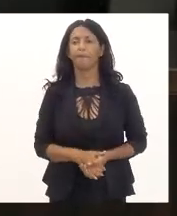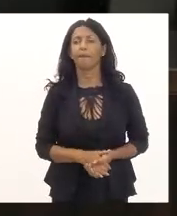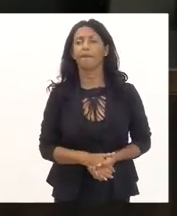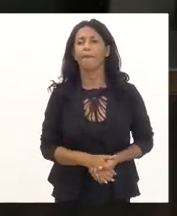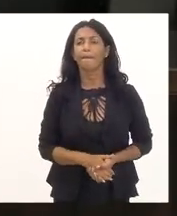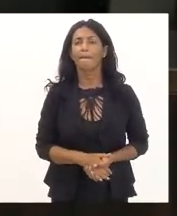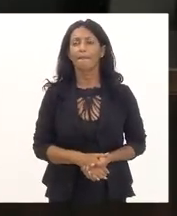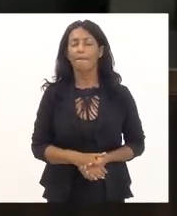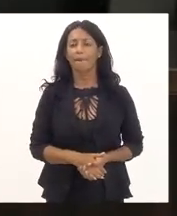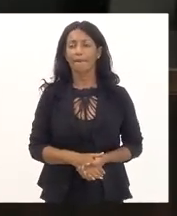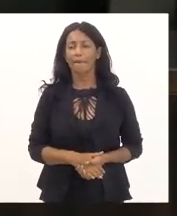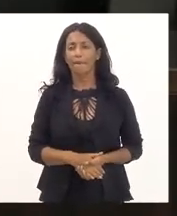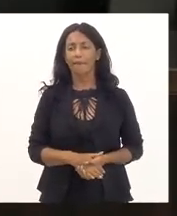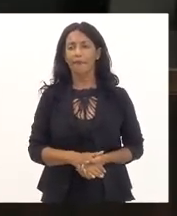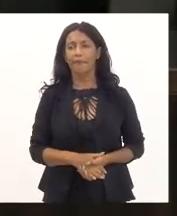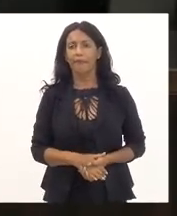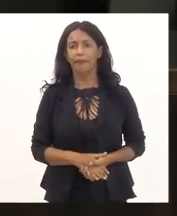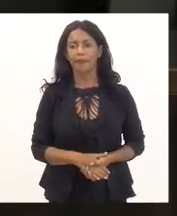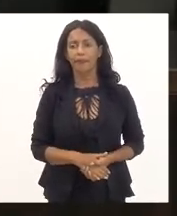coautorias, ok?